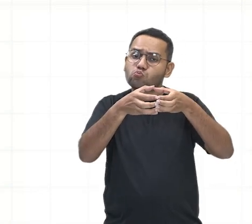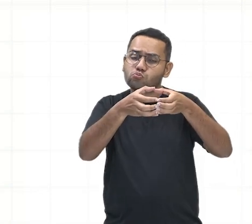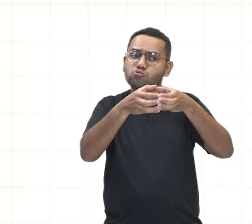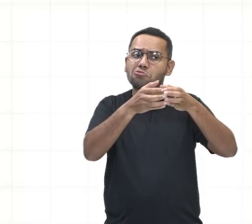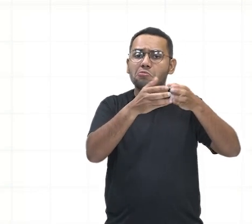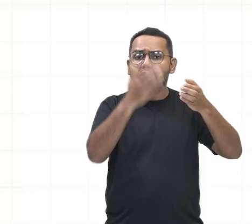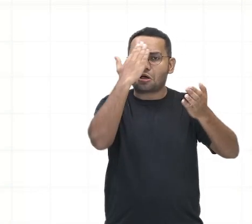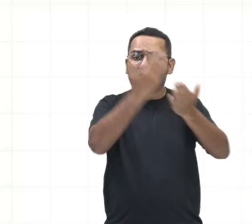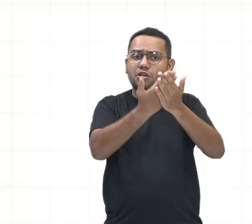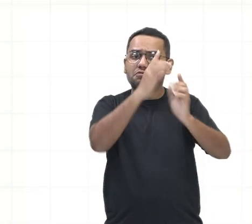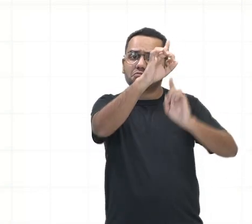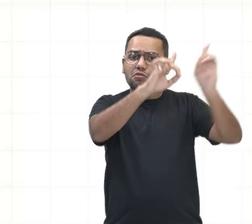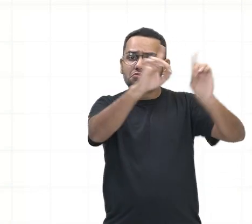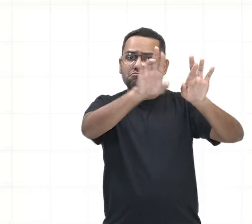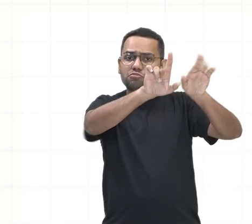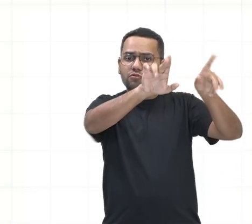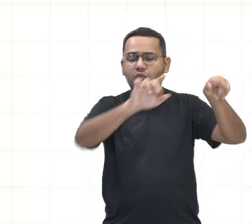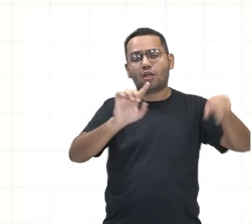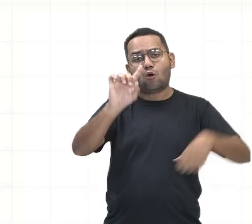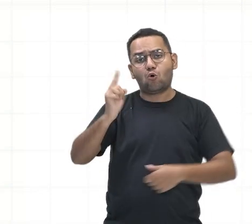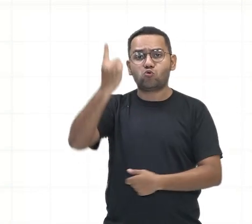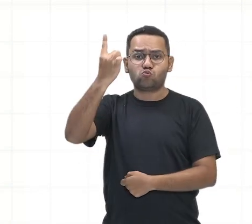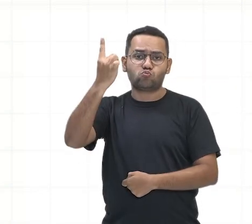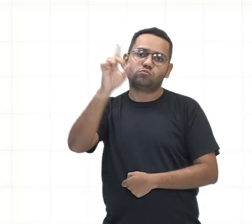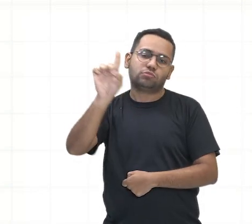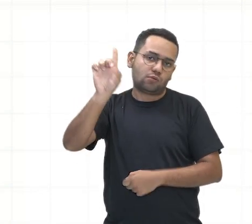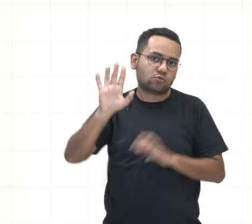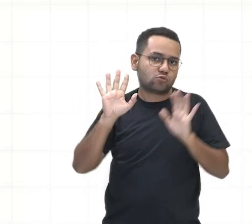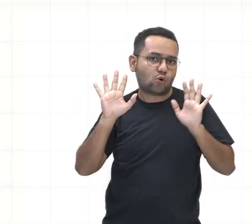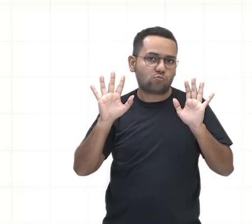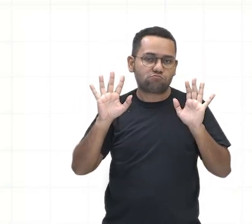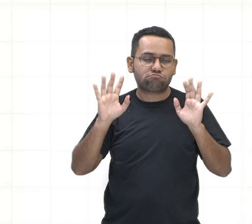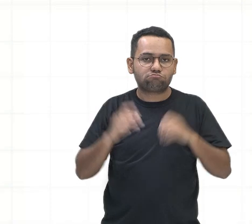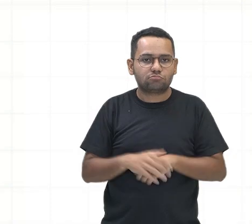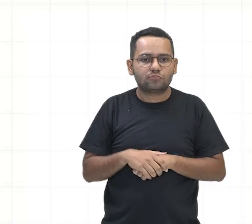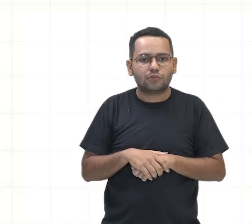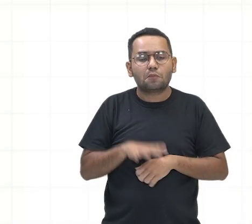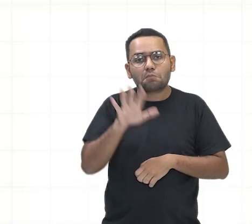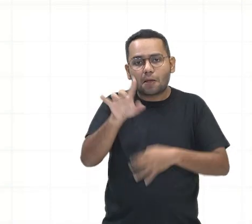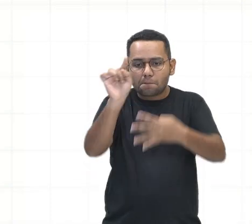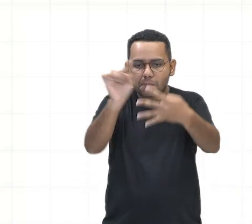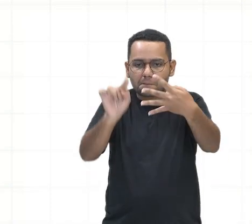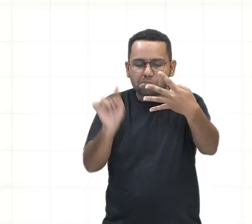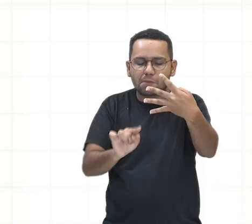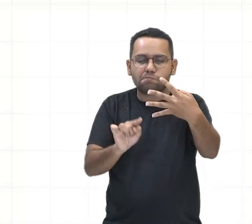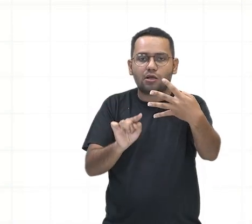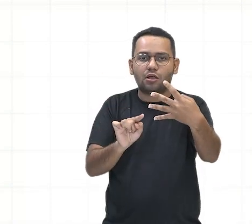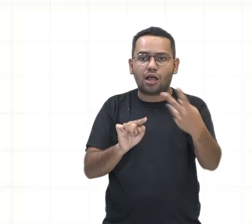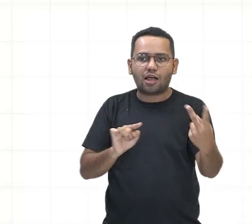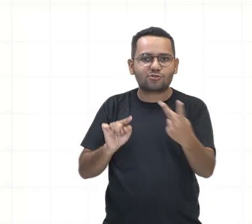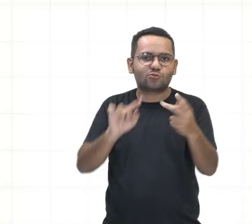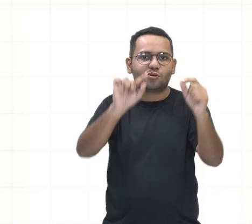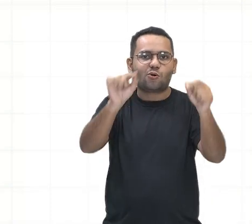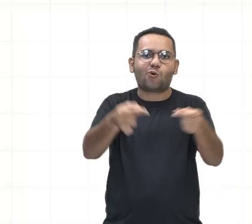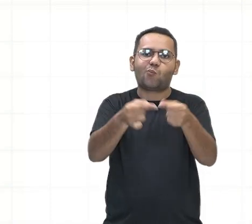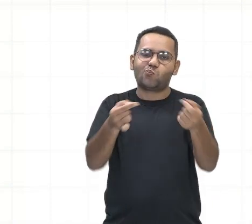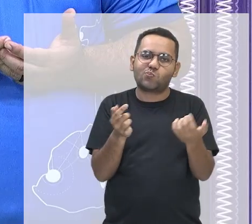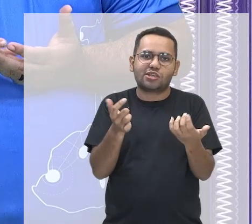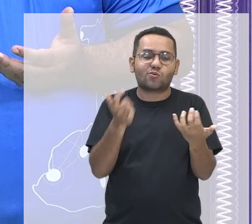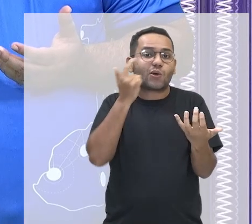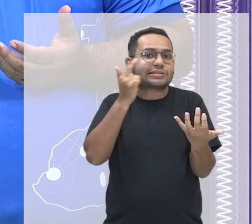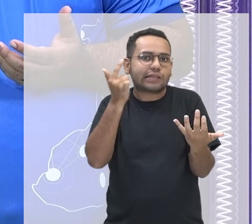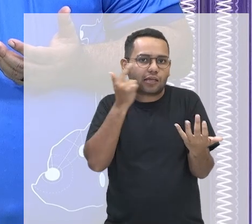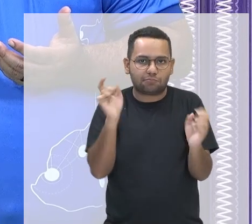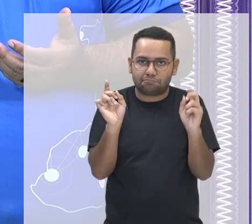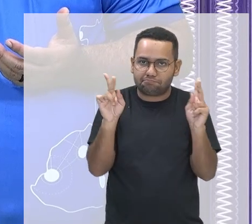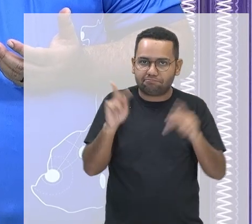corpos doutrinários das religiões prezam por essas 4 regras de ouro, que são regras fundamentais. Agora eu vou te